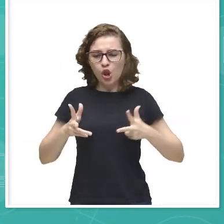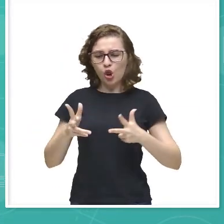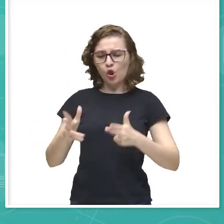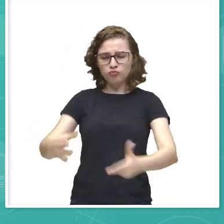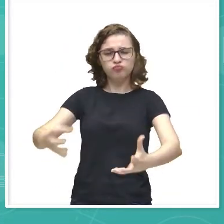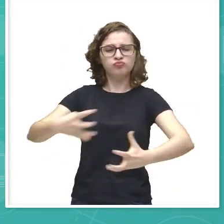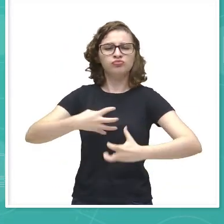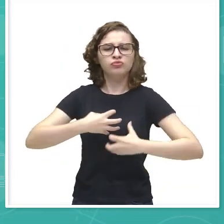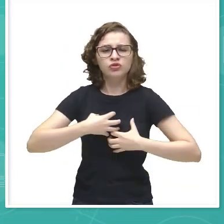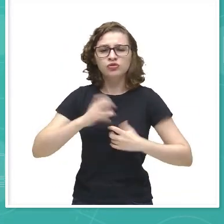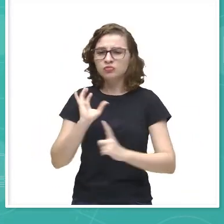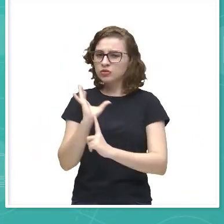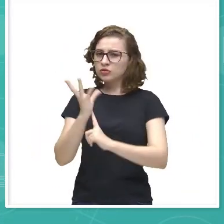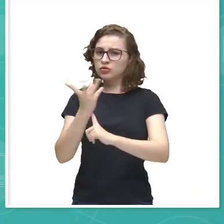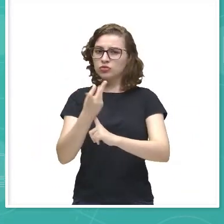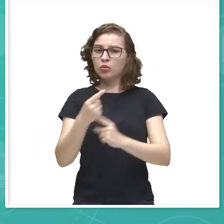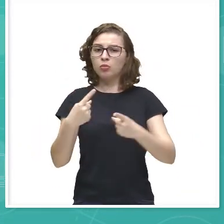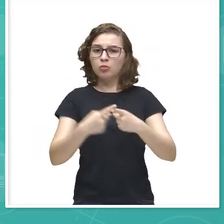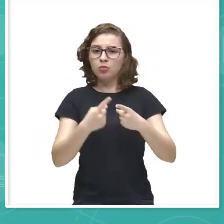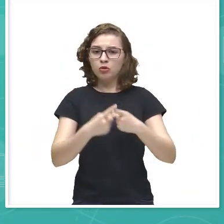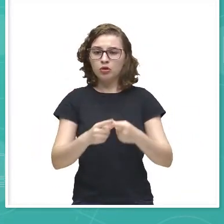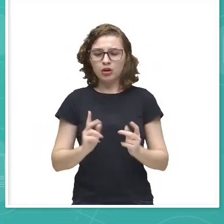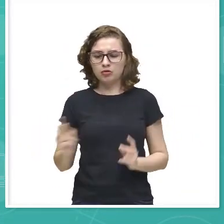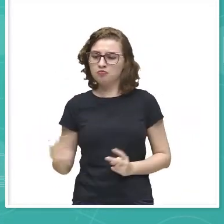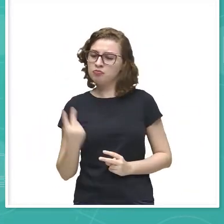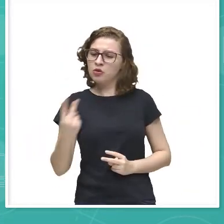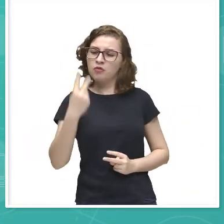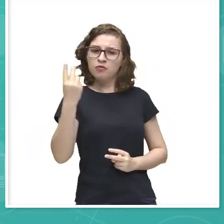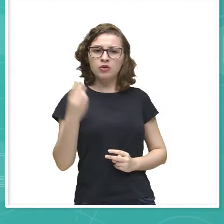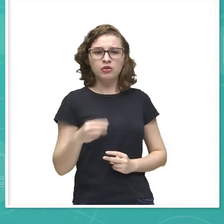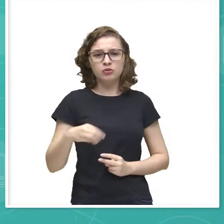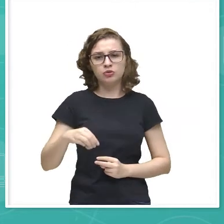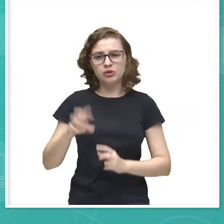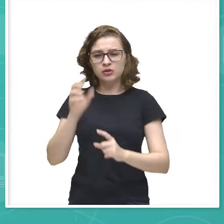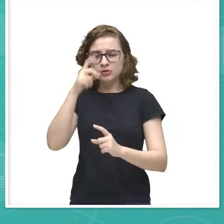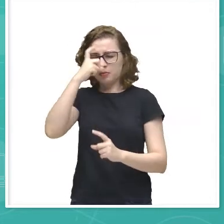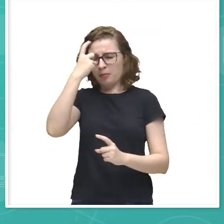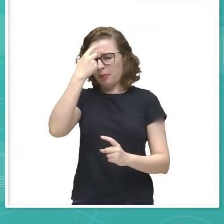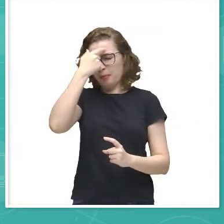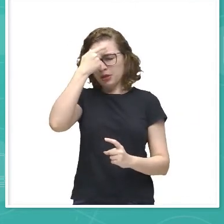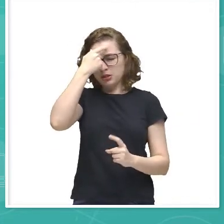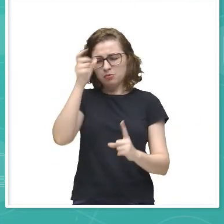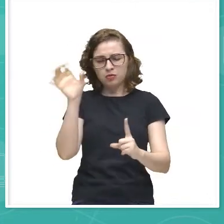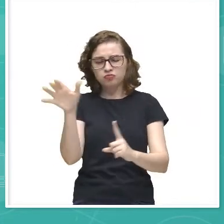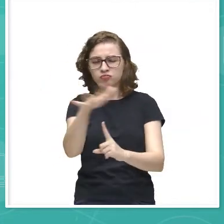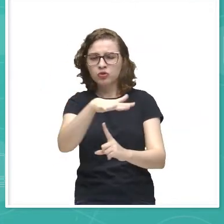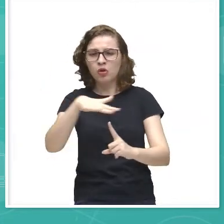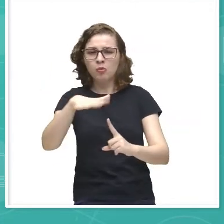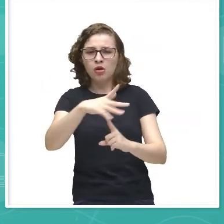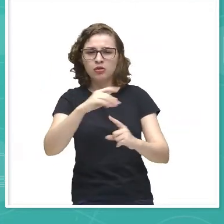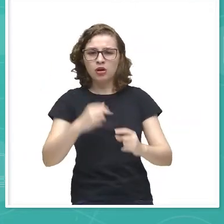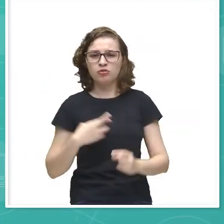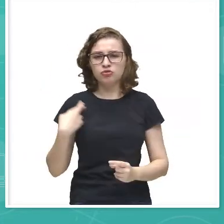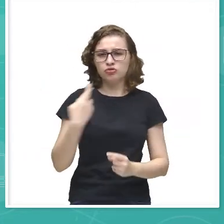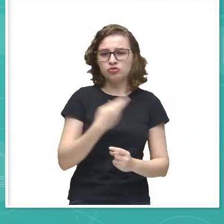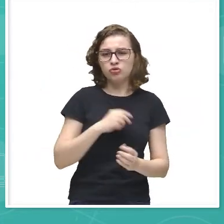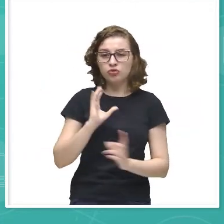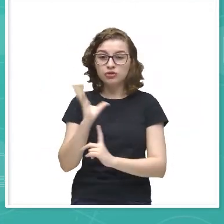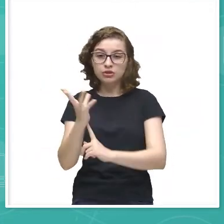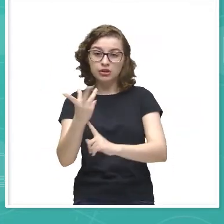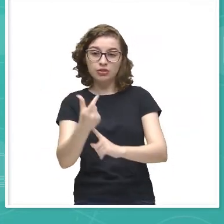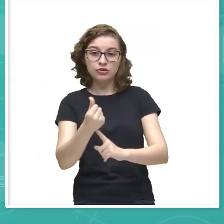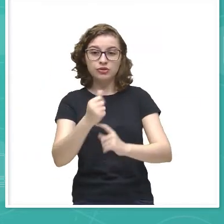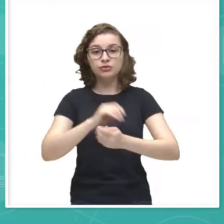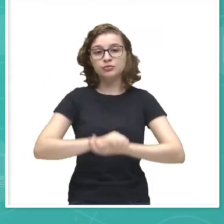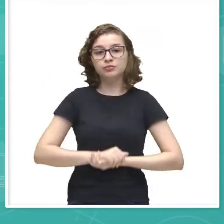fazer a arte, pois possui os mesmos valores morais, religiosos e artísticos. Vamos ver qual é a alternativa